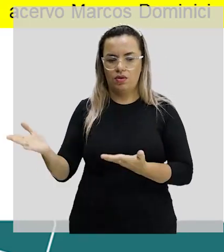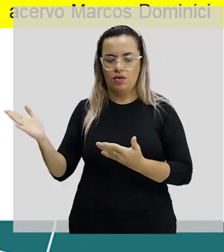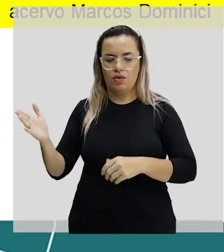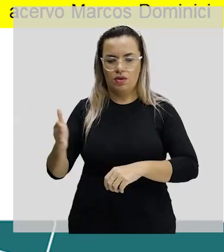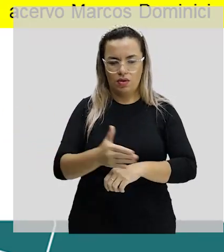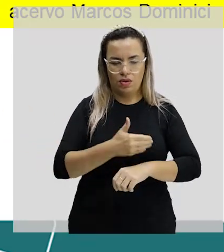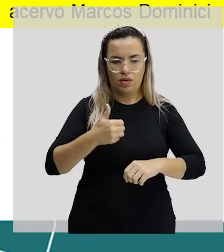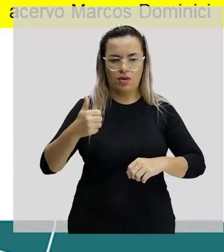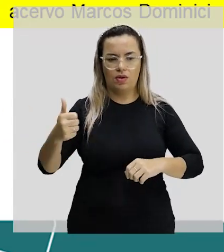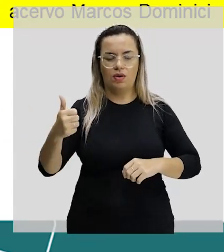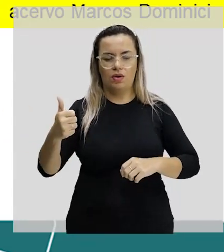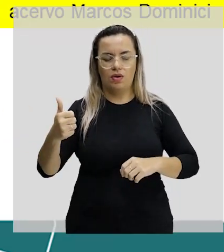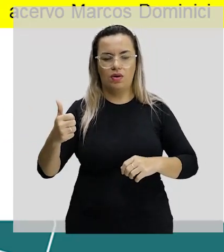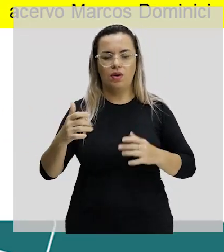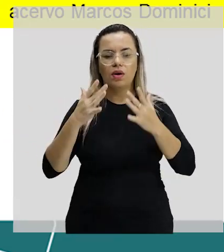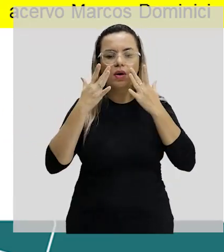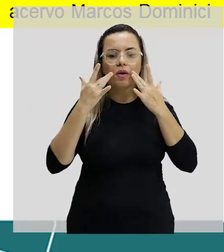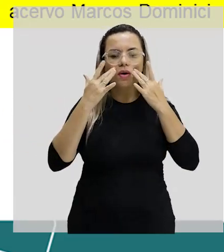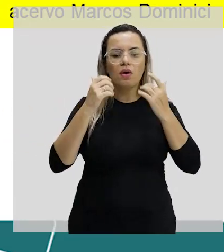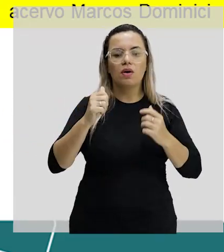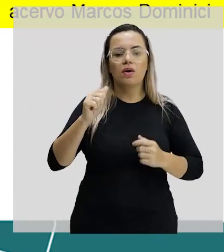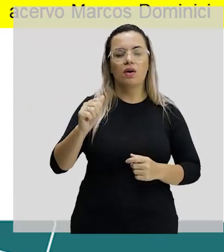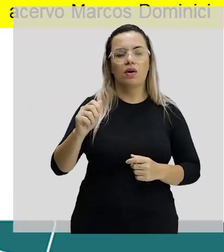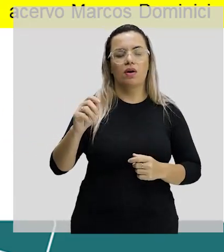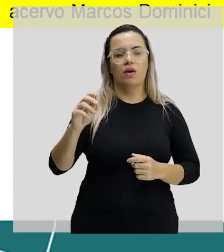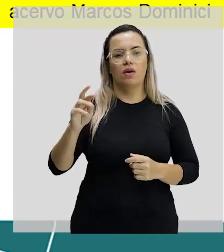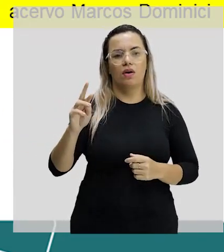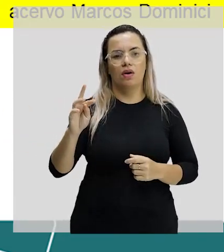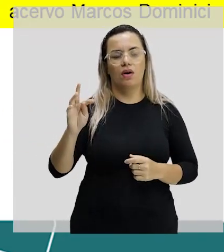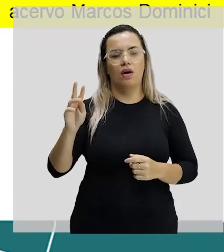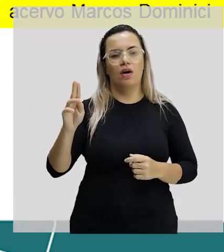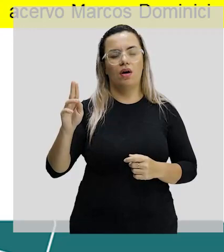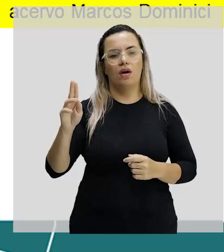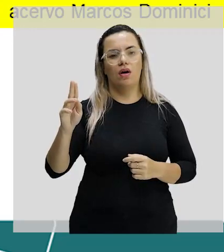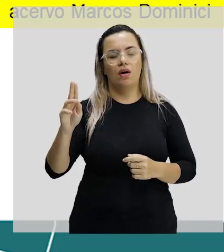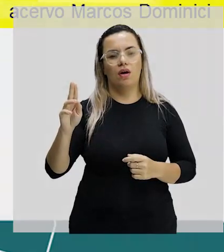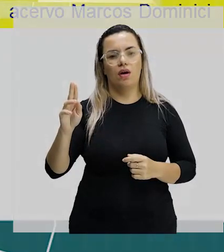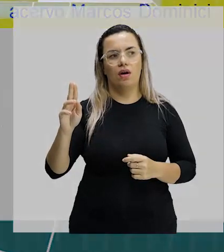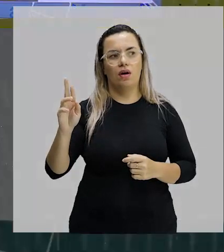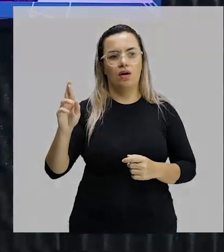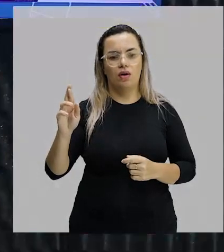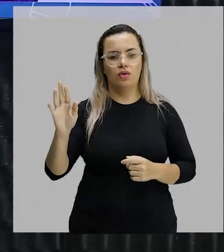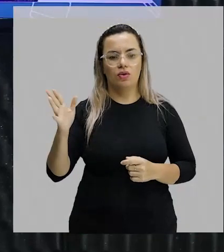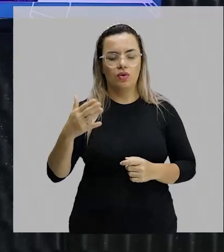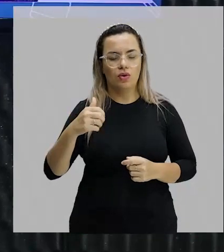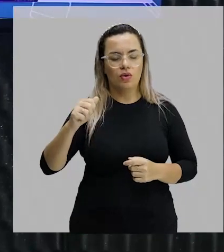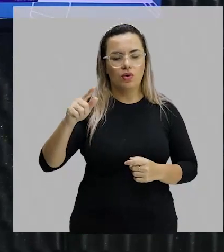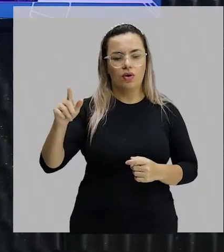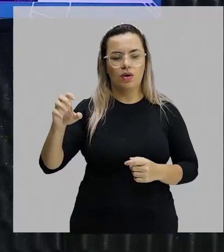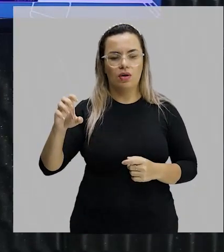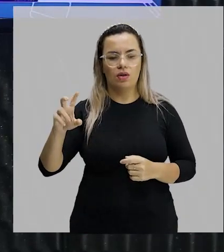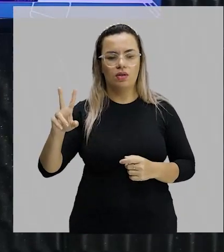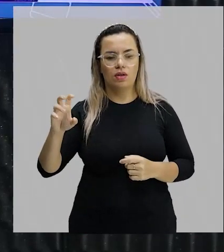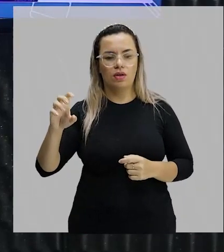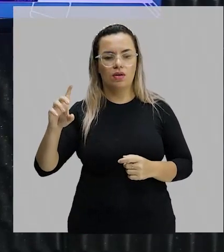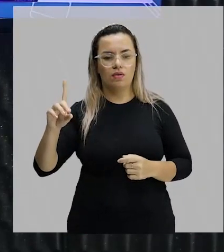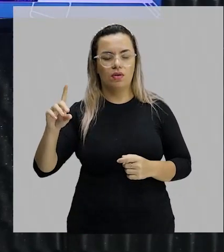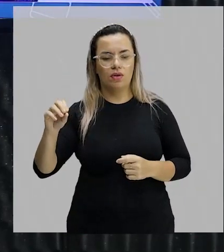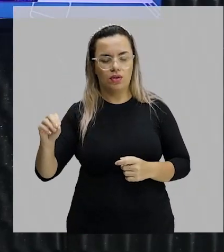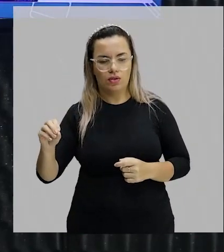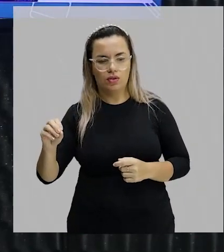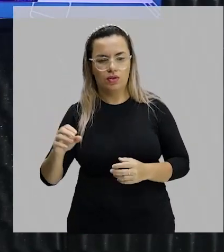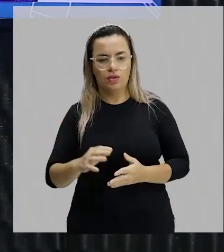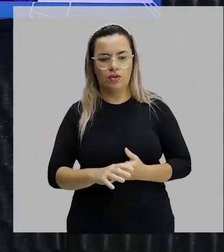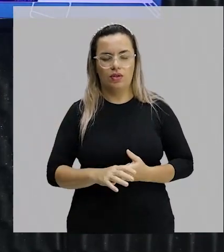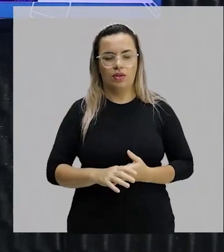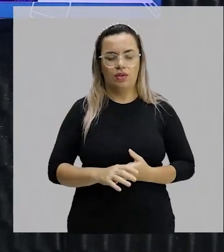perdoem os outros, mas o que é o Teatro Arthur Azevedo? Pesquisem, vocês vão ter noção do que eu estou dizendo. A gente recebeu elogios da Fernanda Montenegro, então eu estou